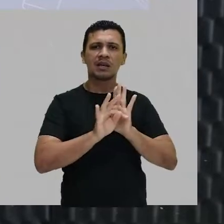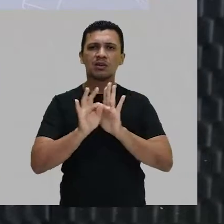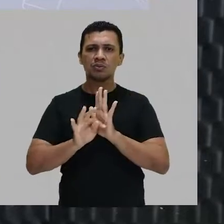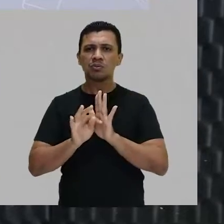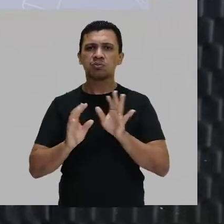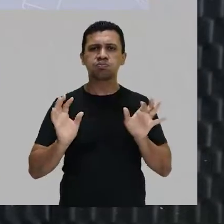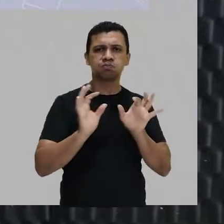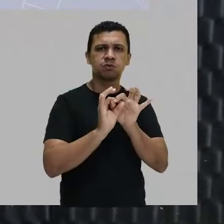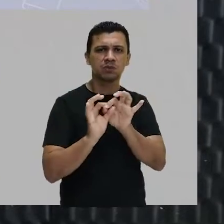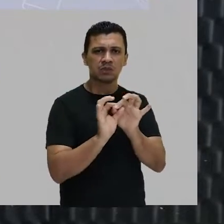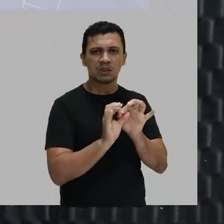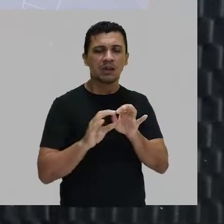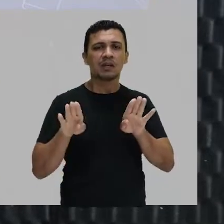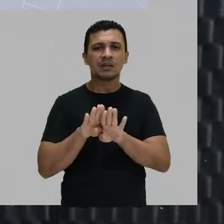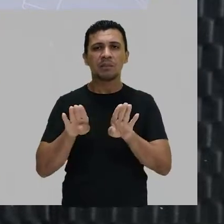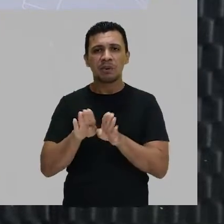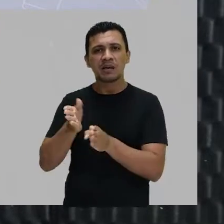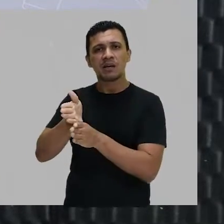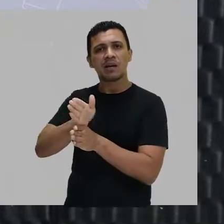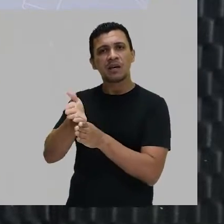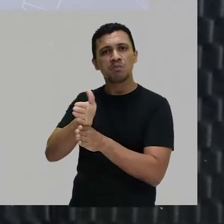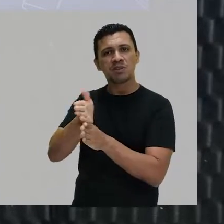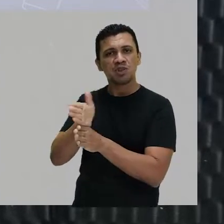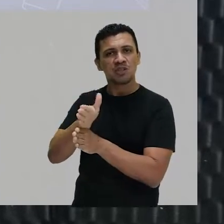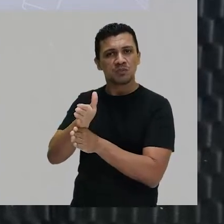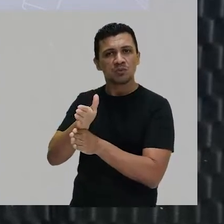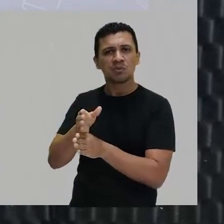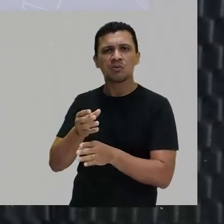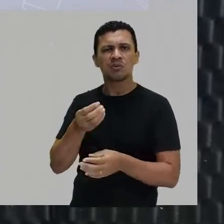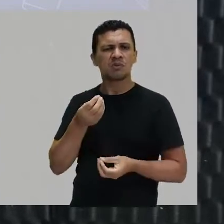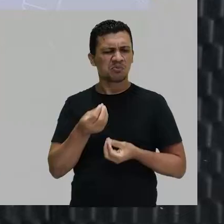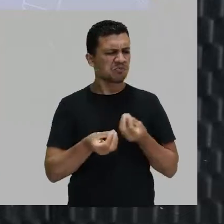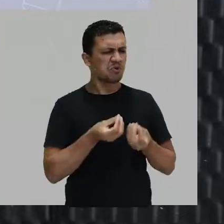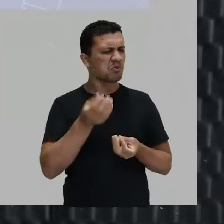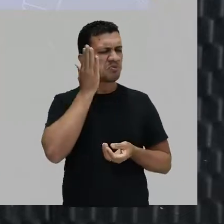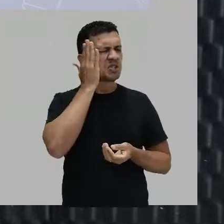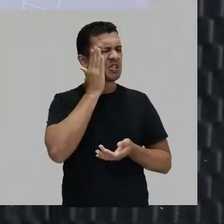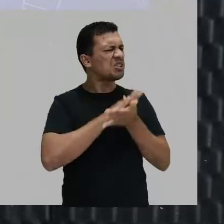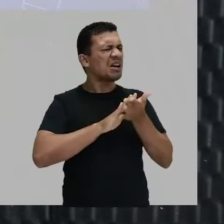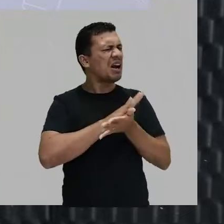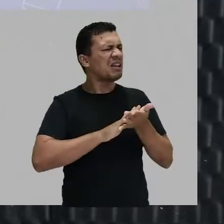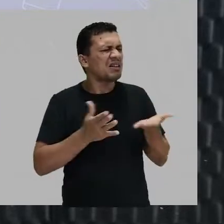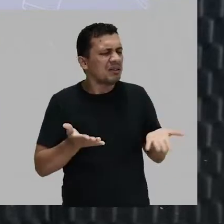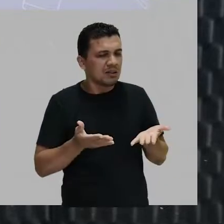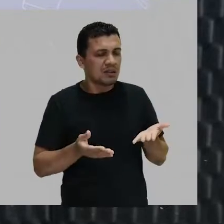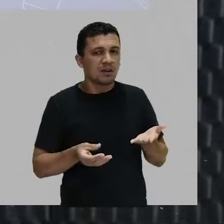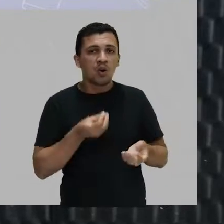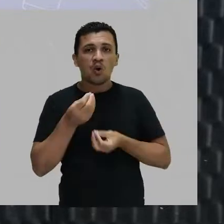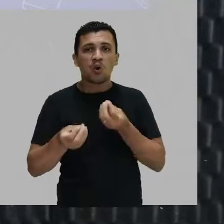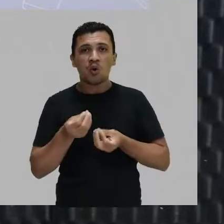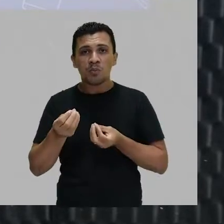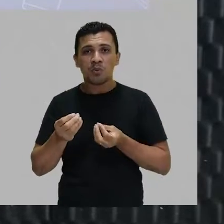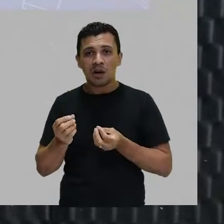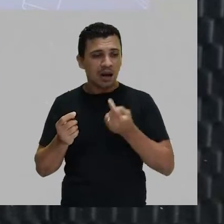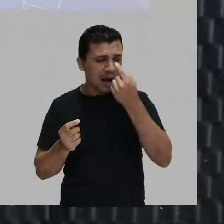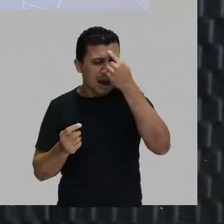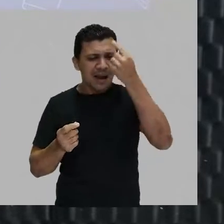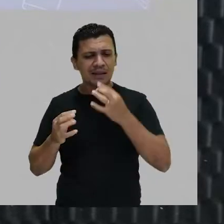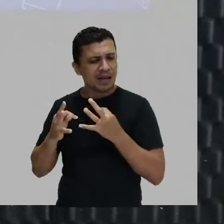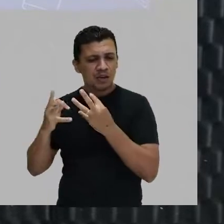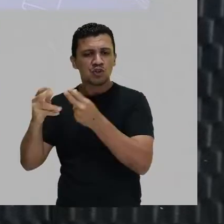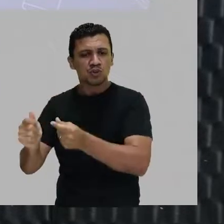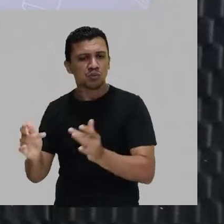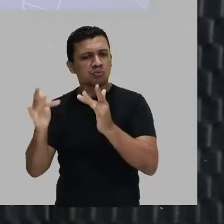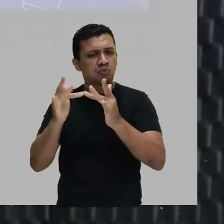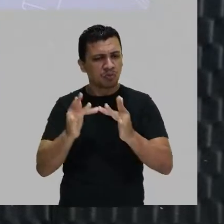Não entendi nada. Intertextualidade, onde eu posso encaixar as ideias de todo mundo, onde eu posso encaixar